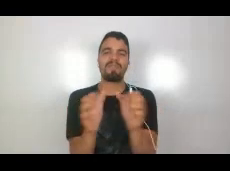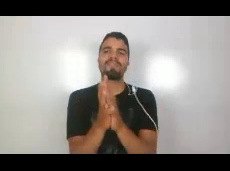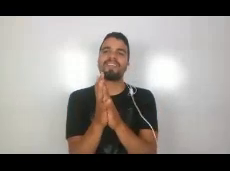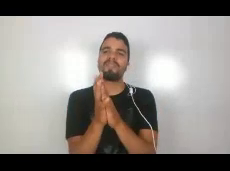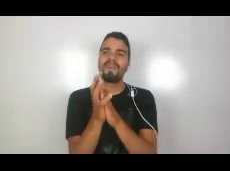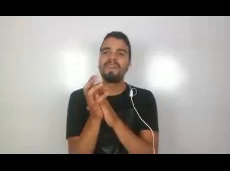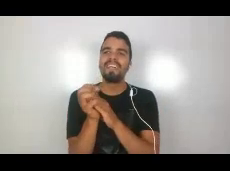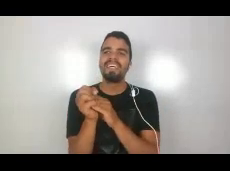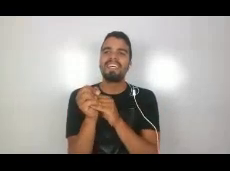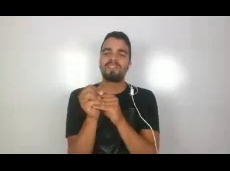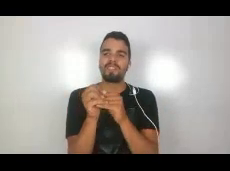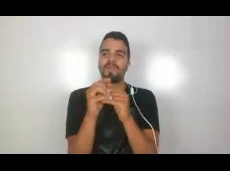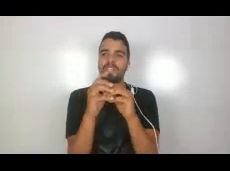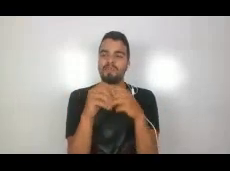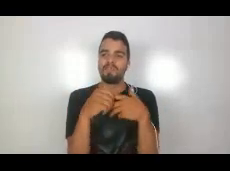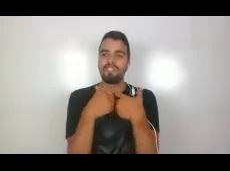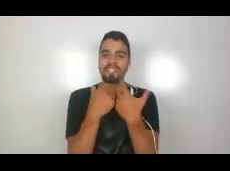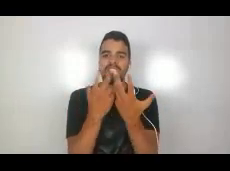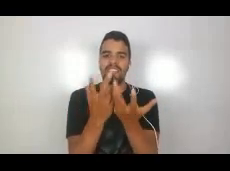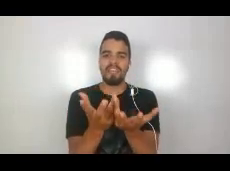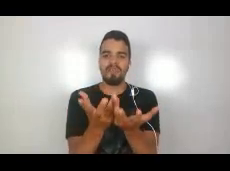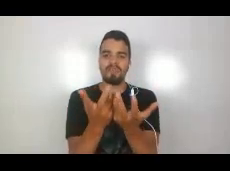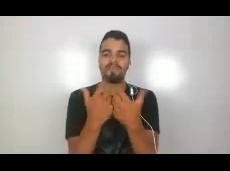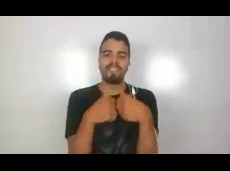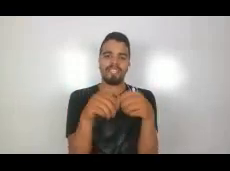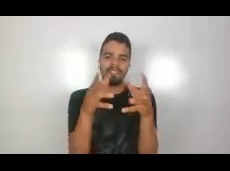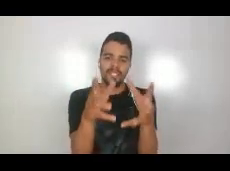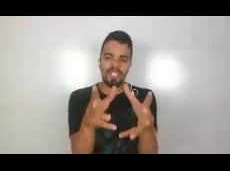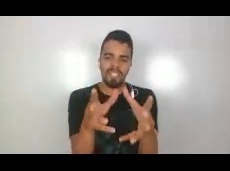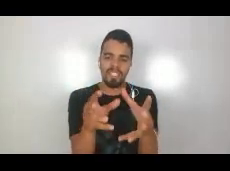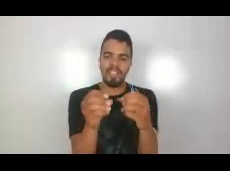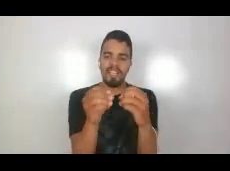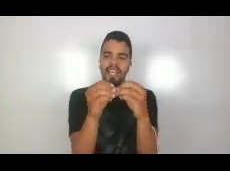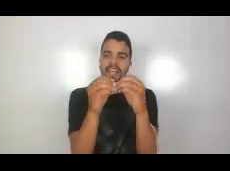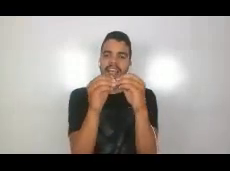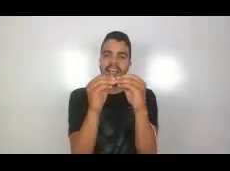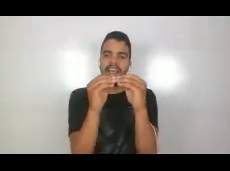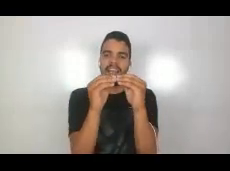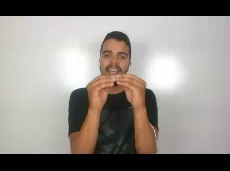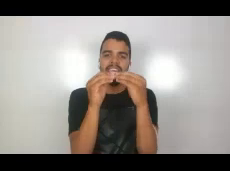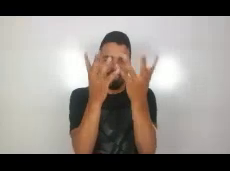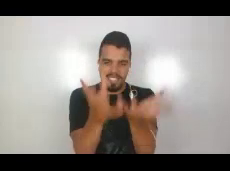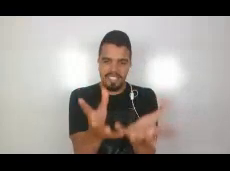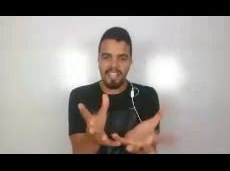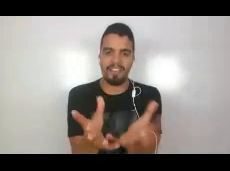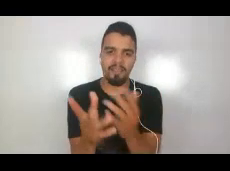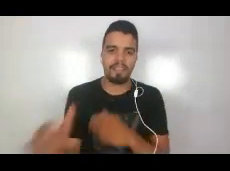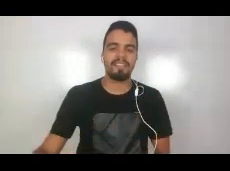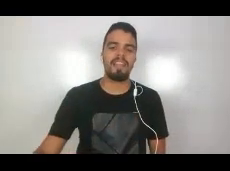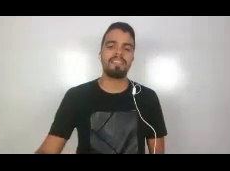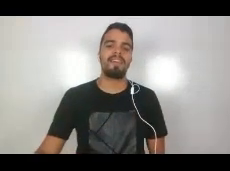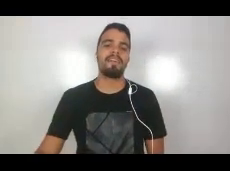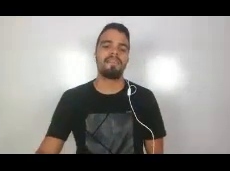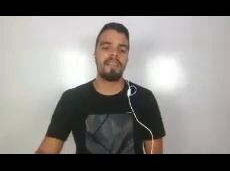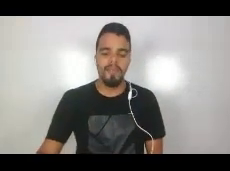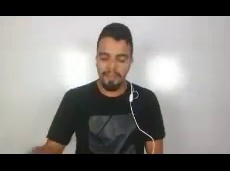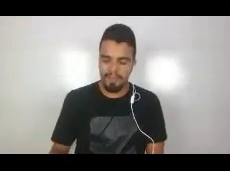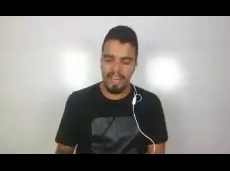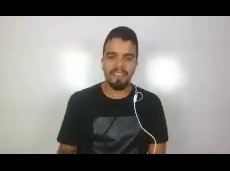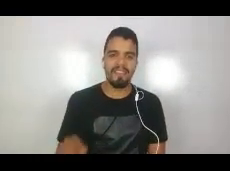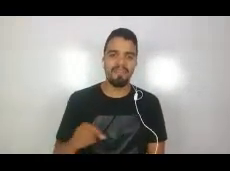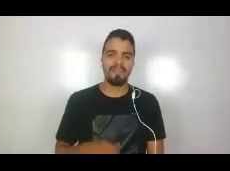guidão segurando o guidão. Então, nós podemos utilizar esse recurso para transmitir este sinal, né? Para sinalizar.